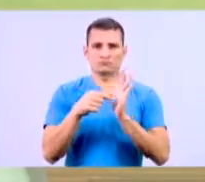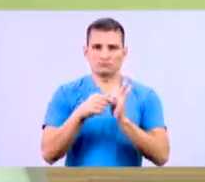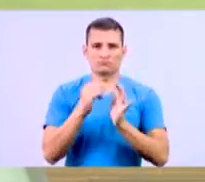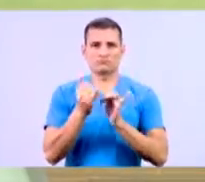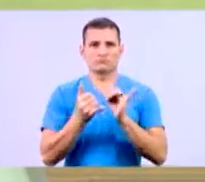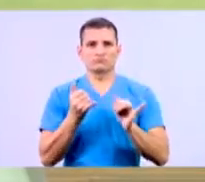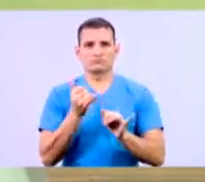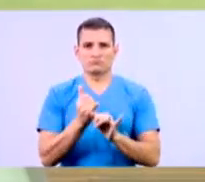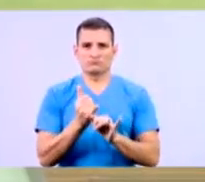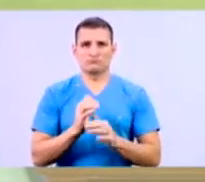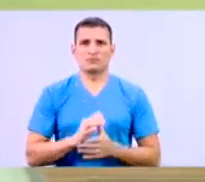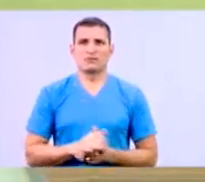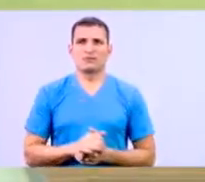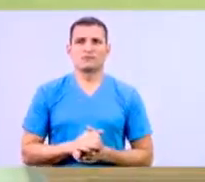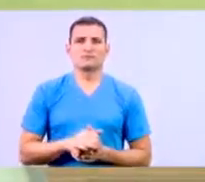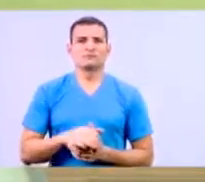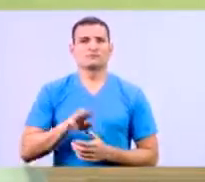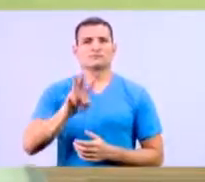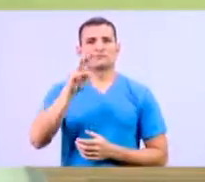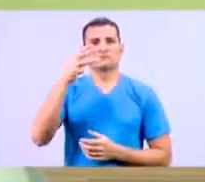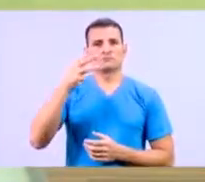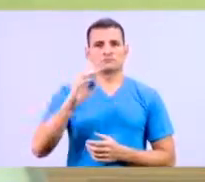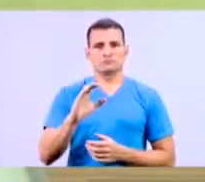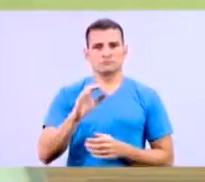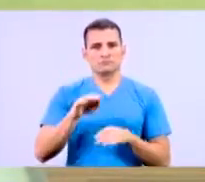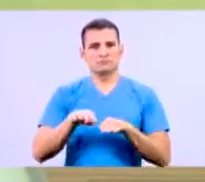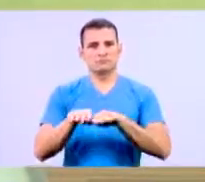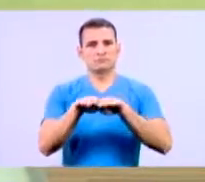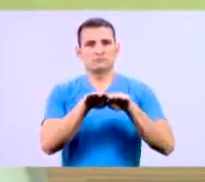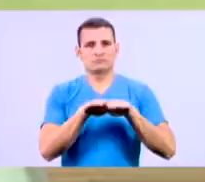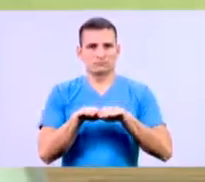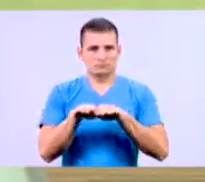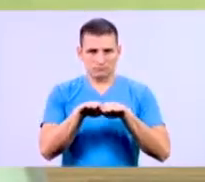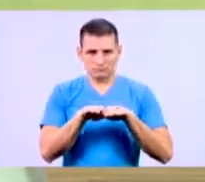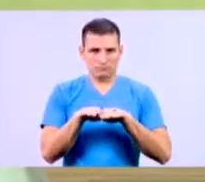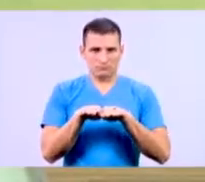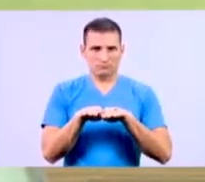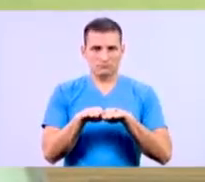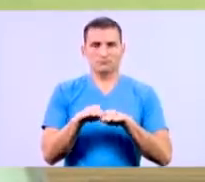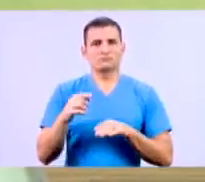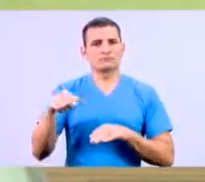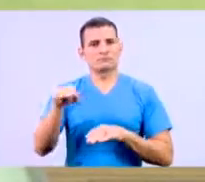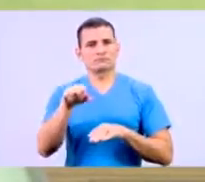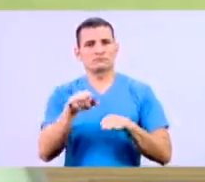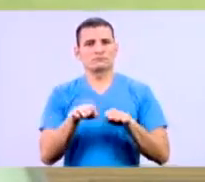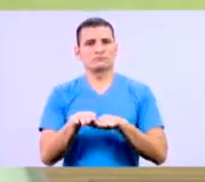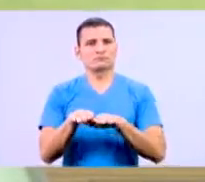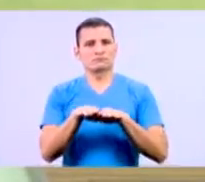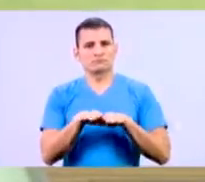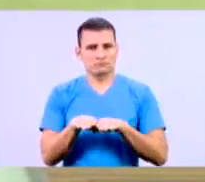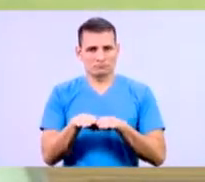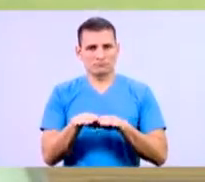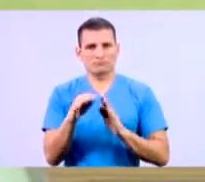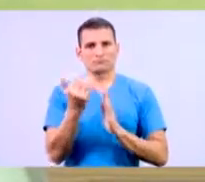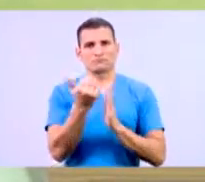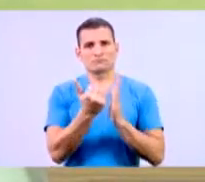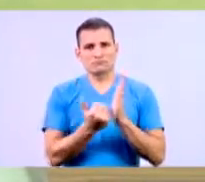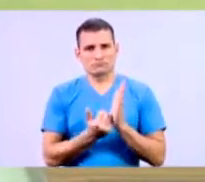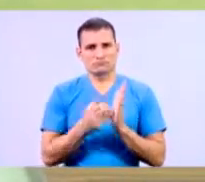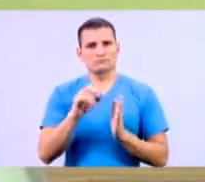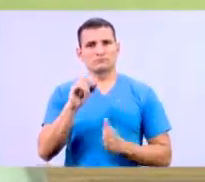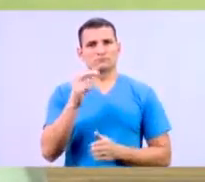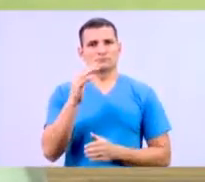a internet. Então o W3C padroniza e convenciona esses padrões para que os programas ou